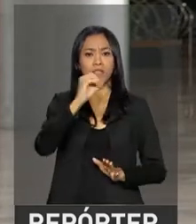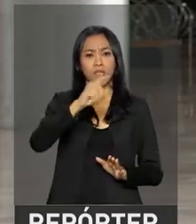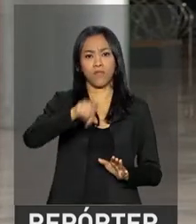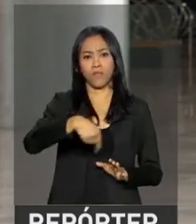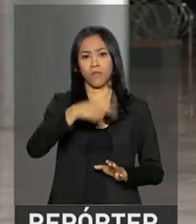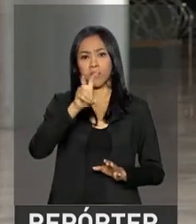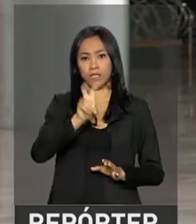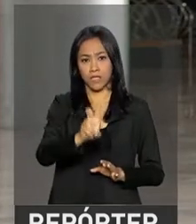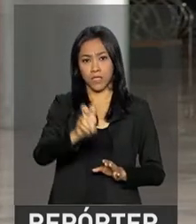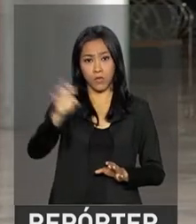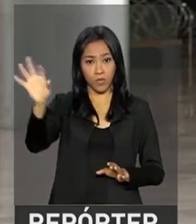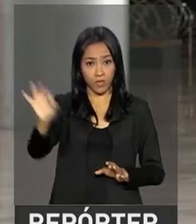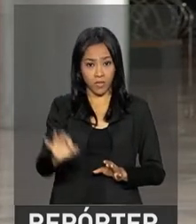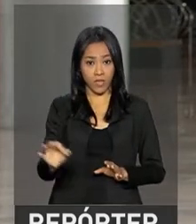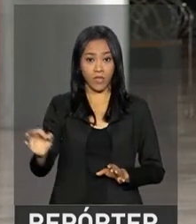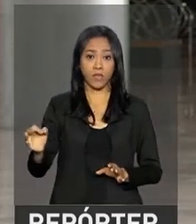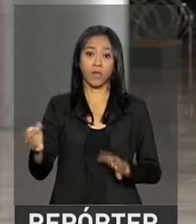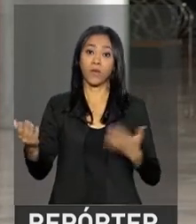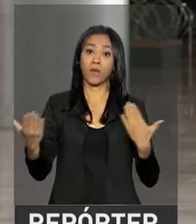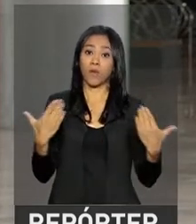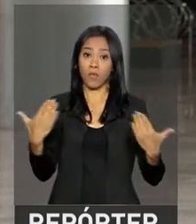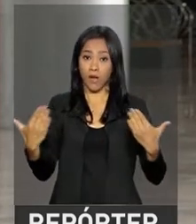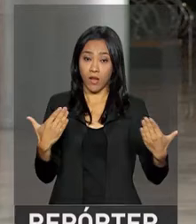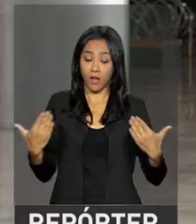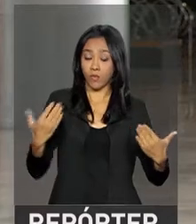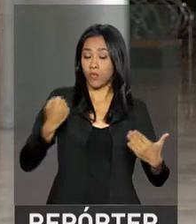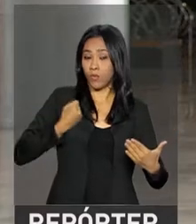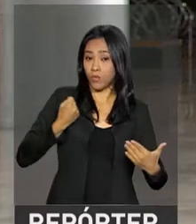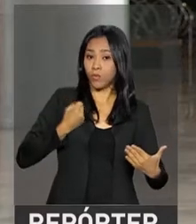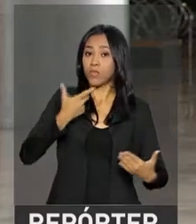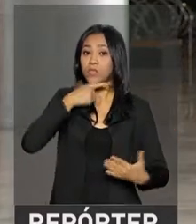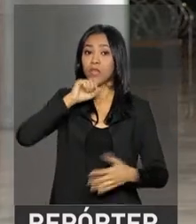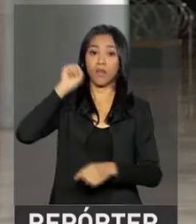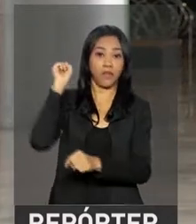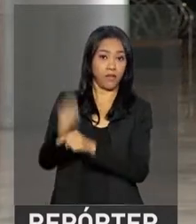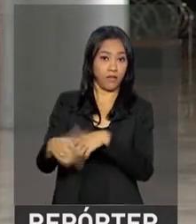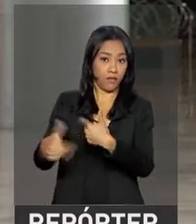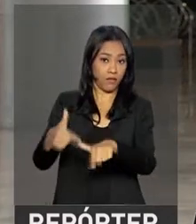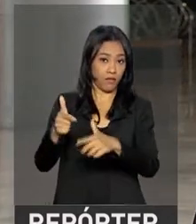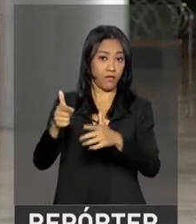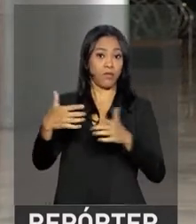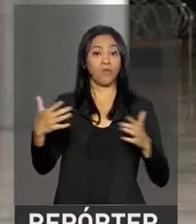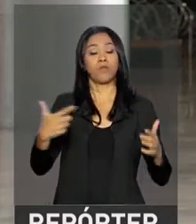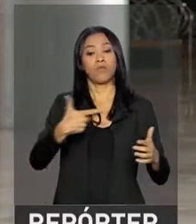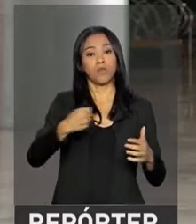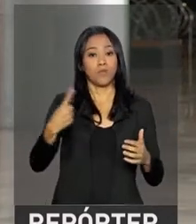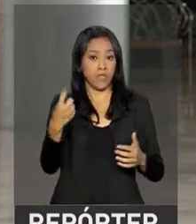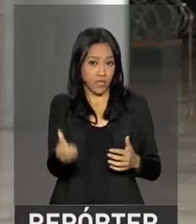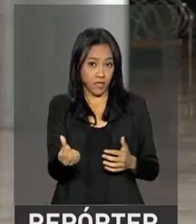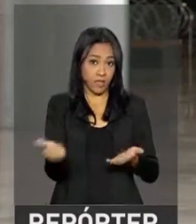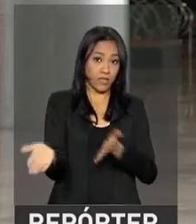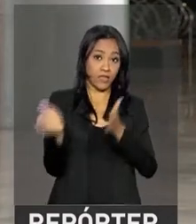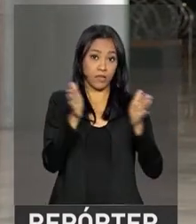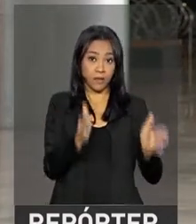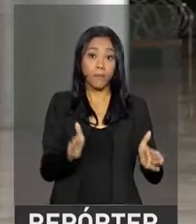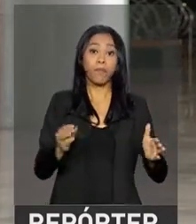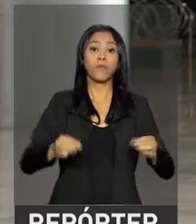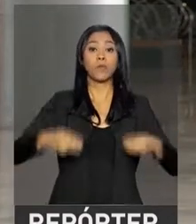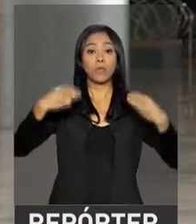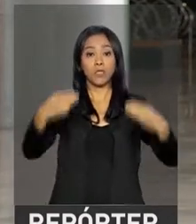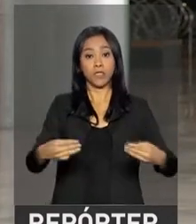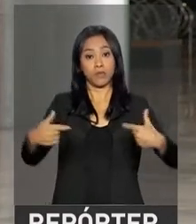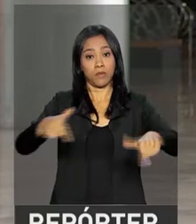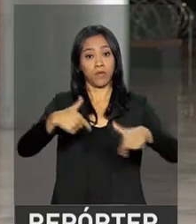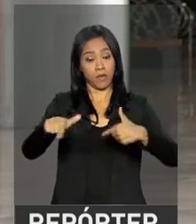em relação ao número de empregados de dezembro de 2016 o ministério do trabalho informou que a tendência